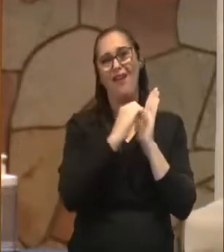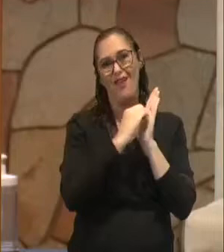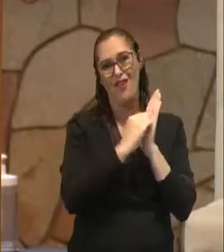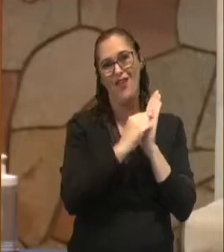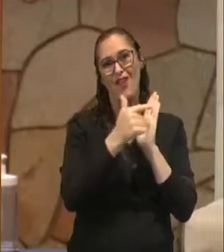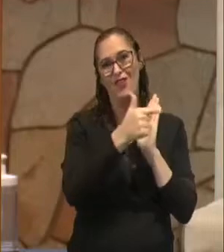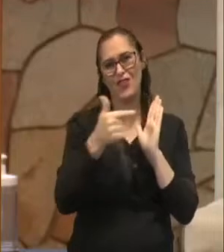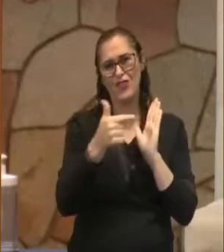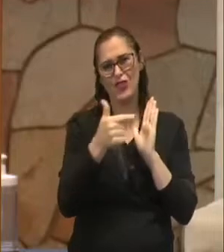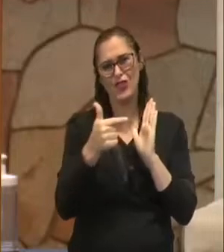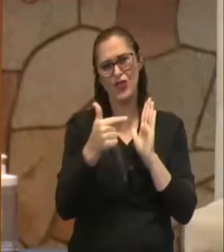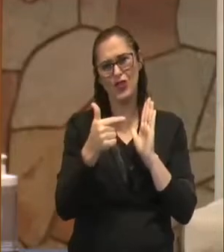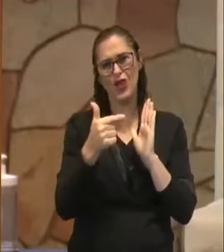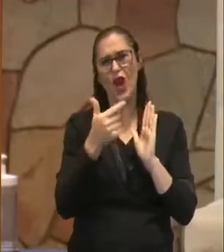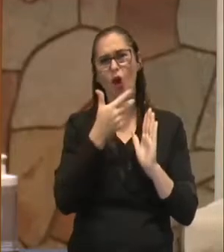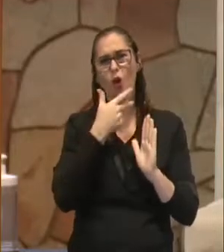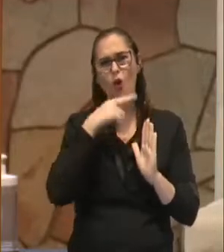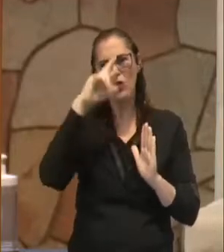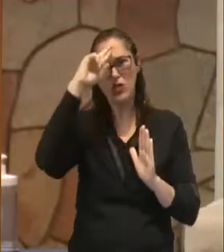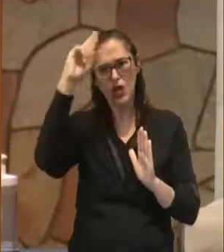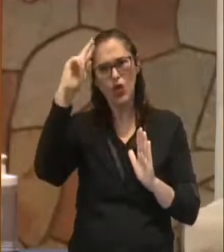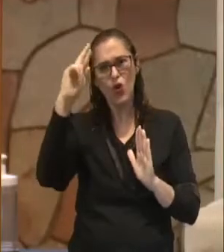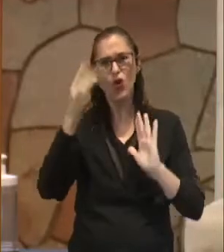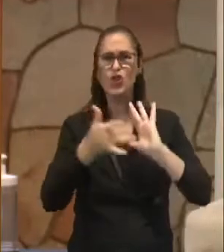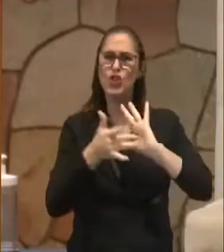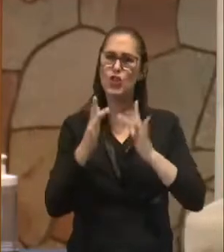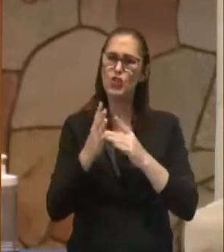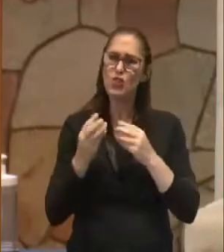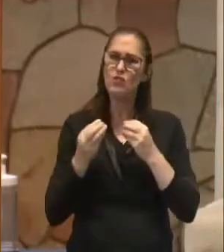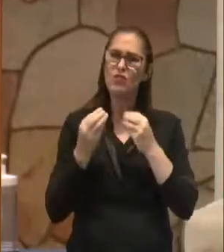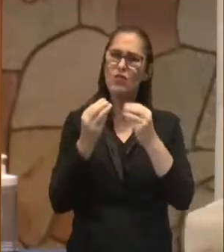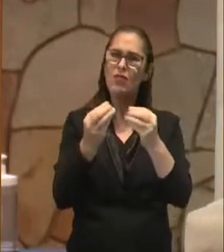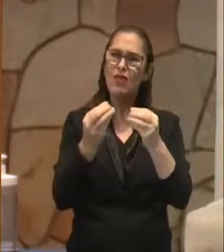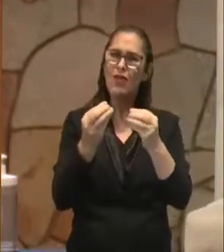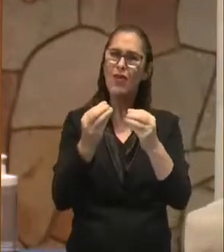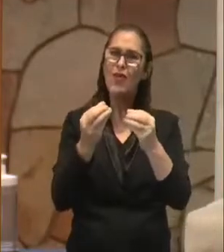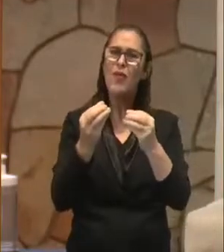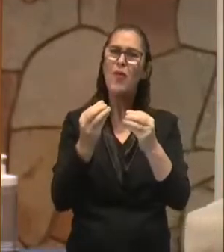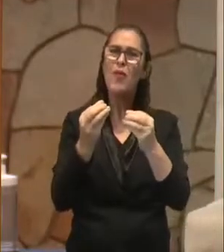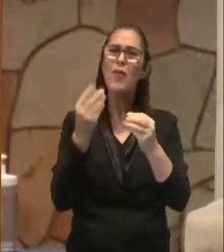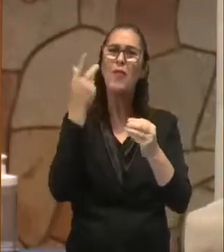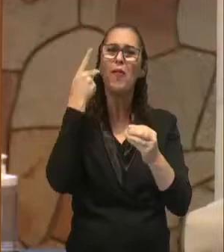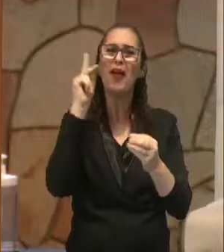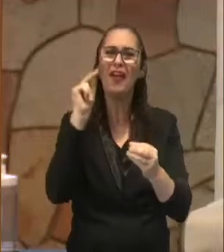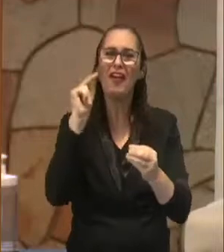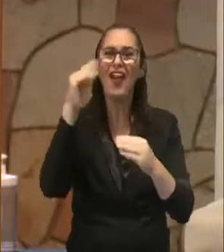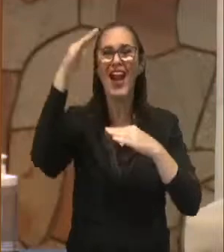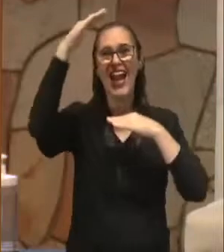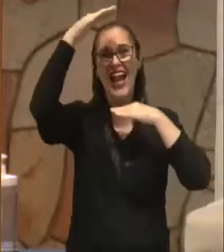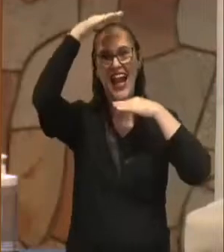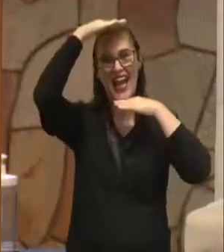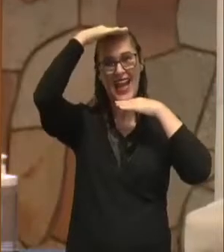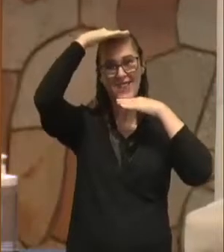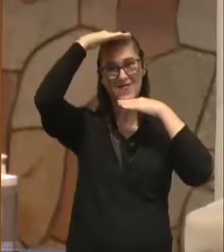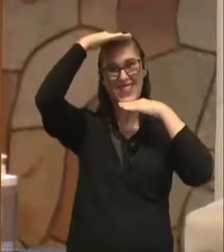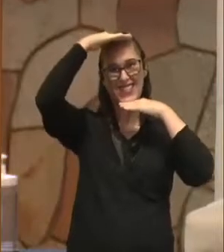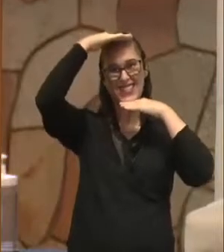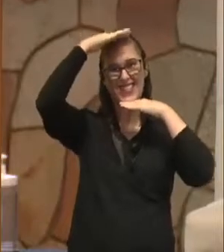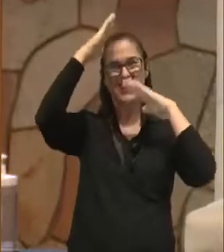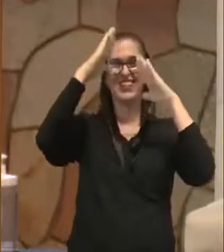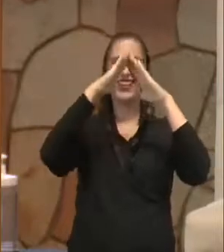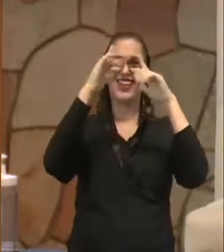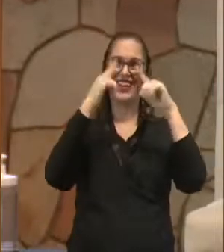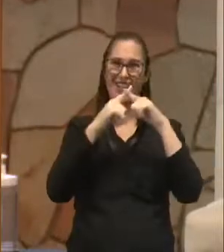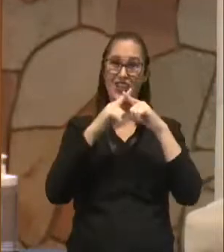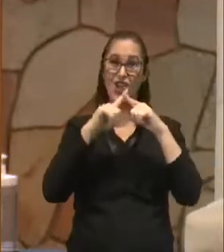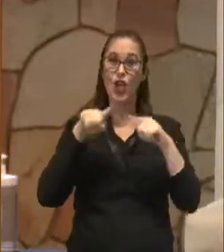Ele deu o Senhor Jesus à igreja como cabeça, e nós somos corpo. Paulo, mais adiante, na carta de